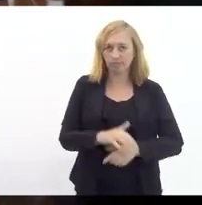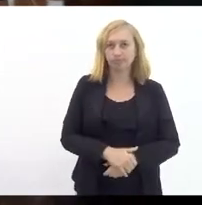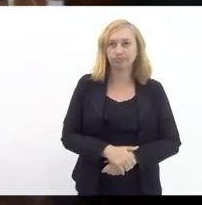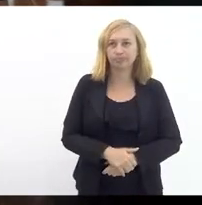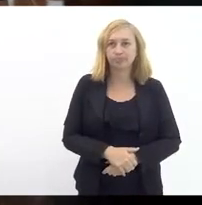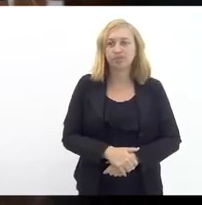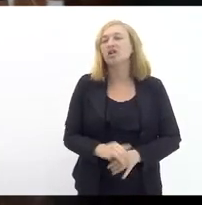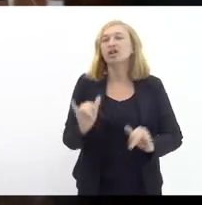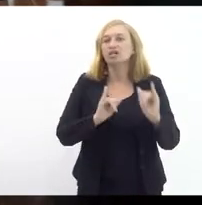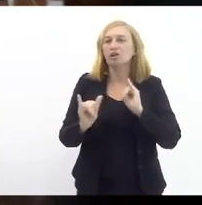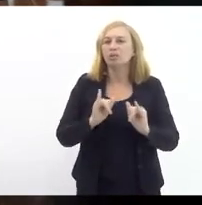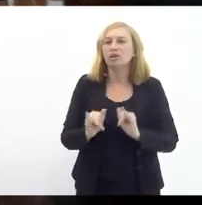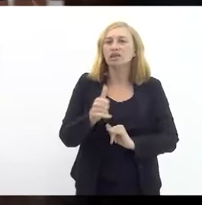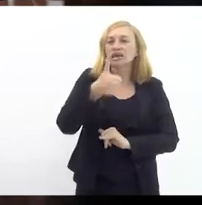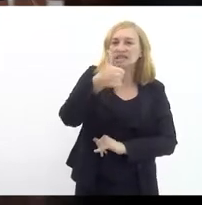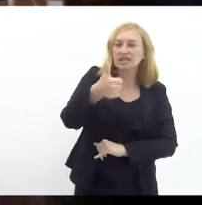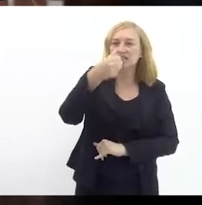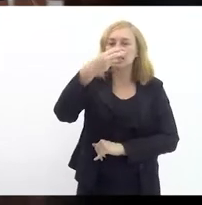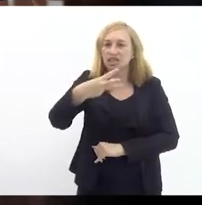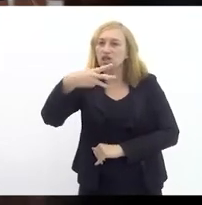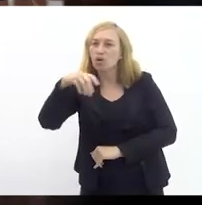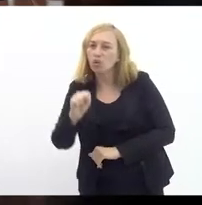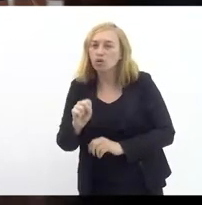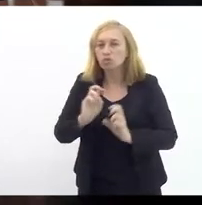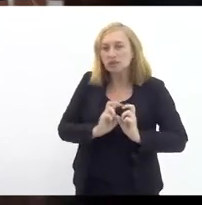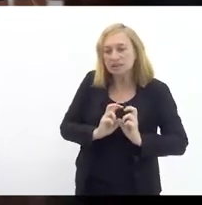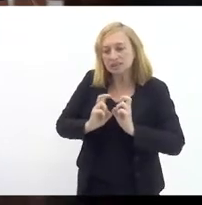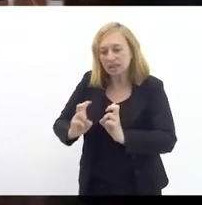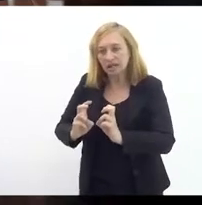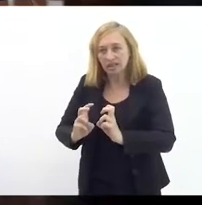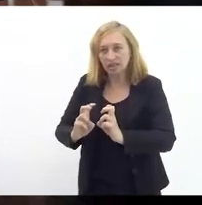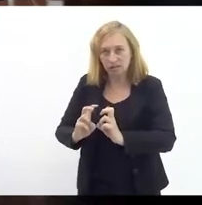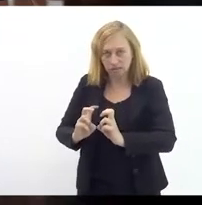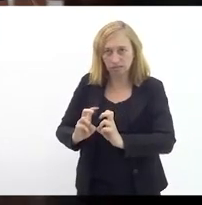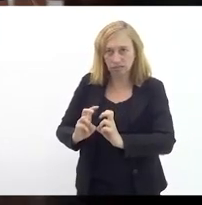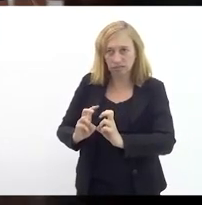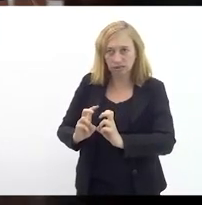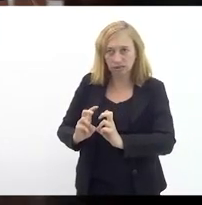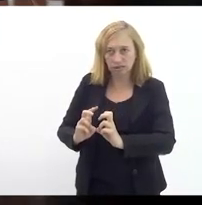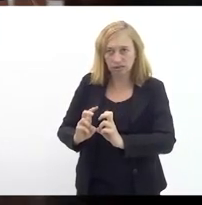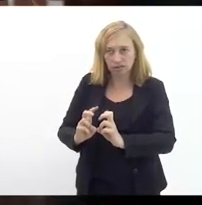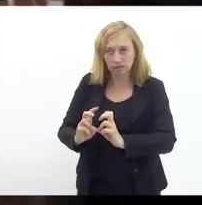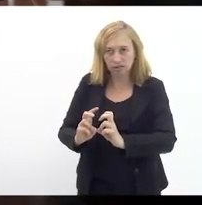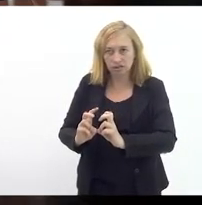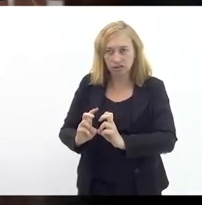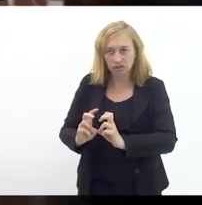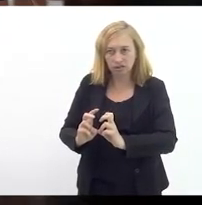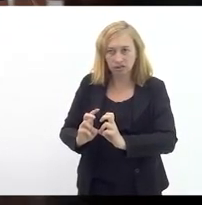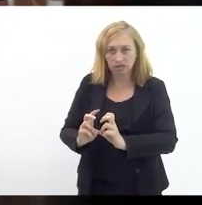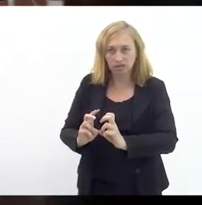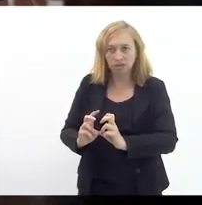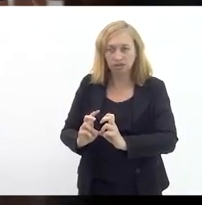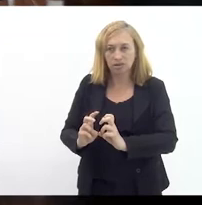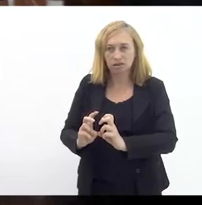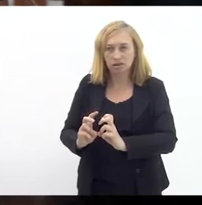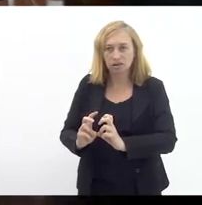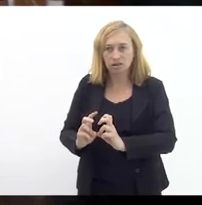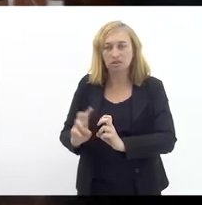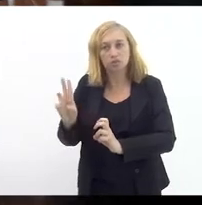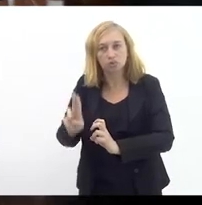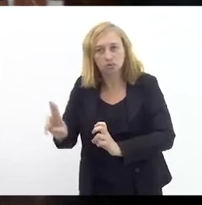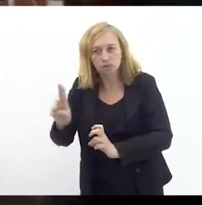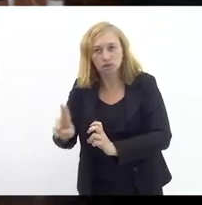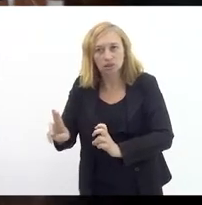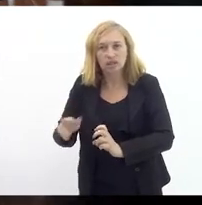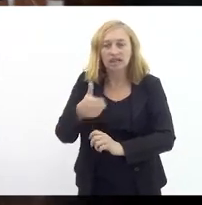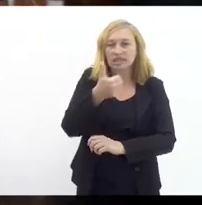tenho informação que são 138 trens que estão disponíveis na frota. Isso corresponde aproximadamente